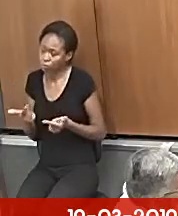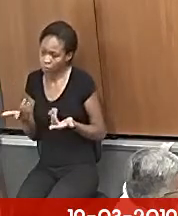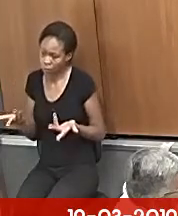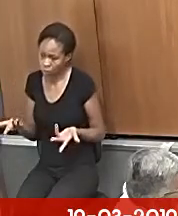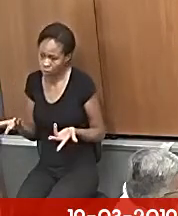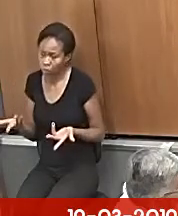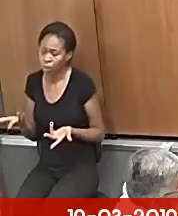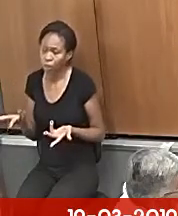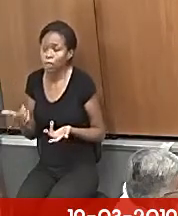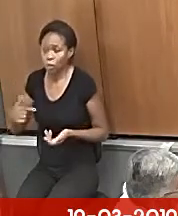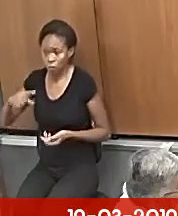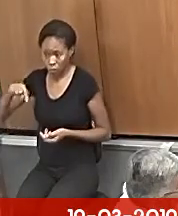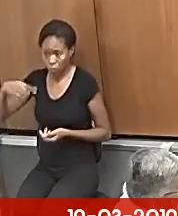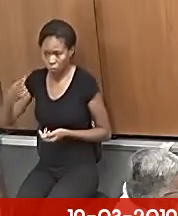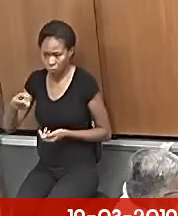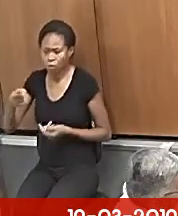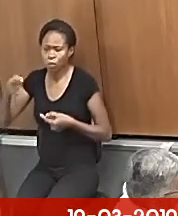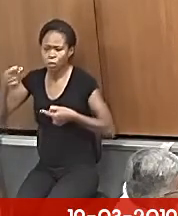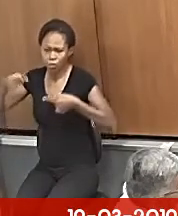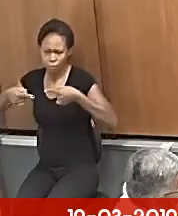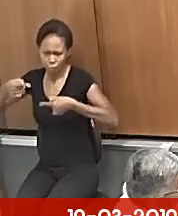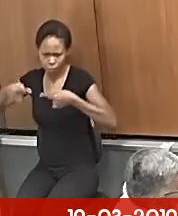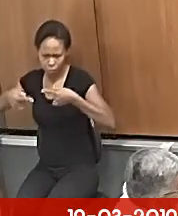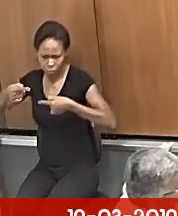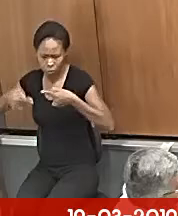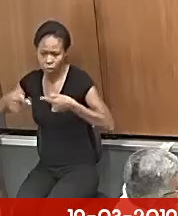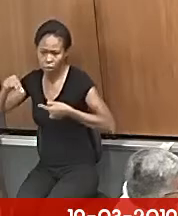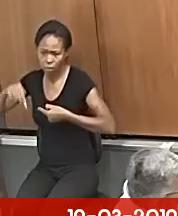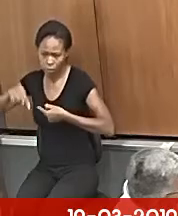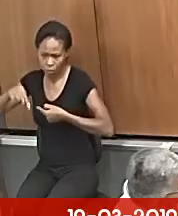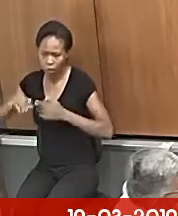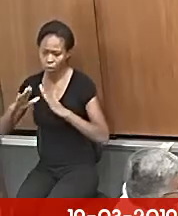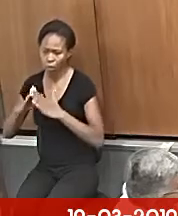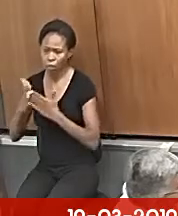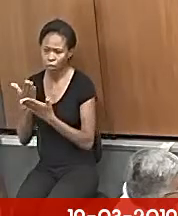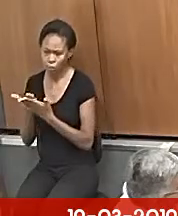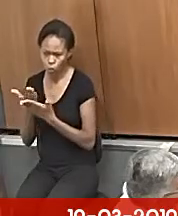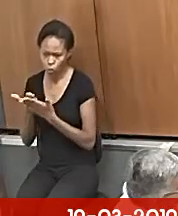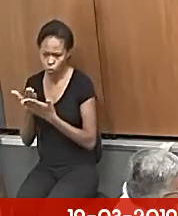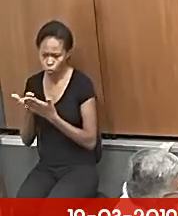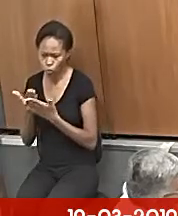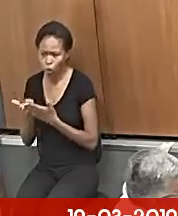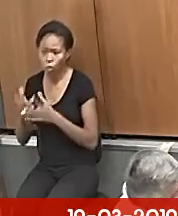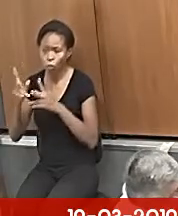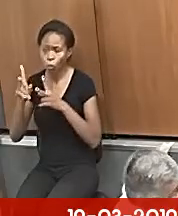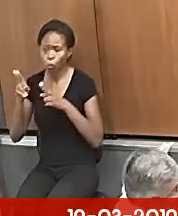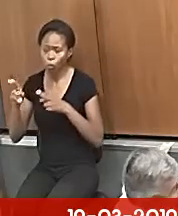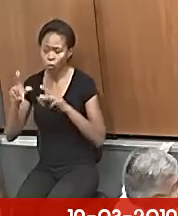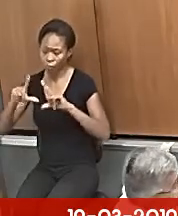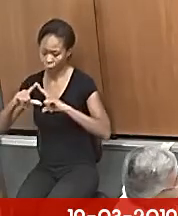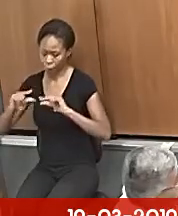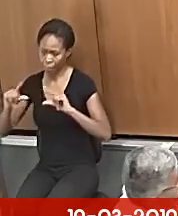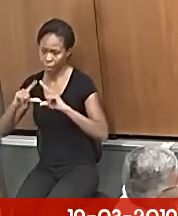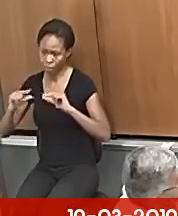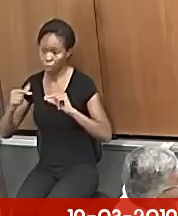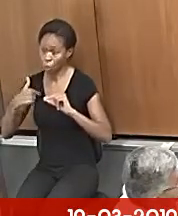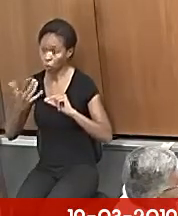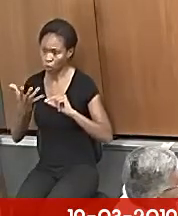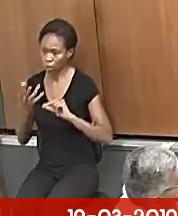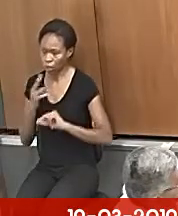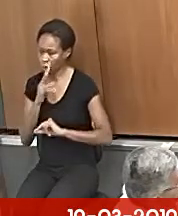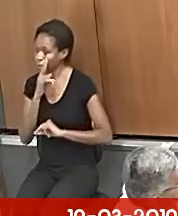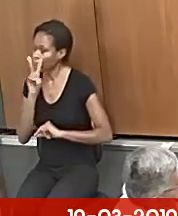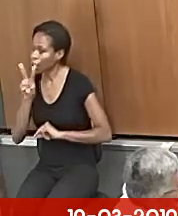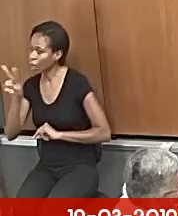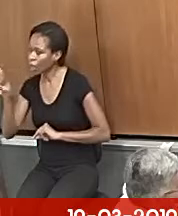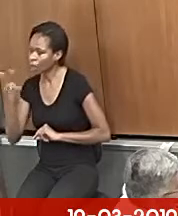aqui sob a escola sem terminalidade nos moldes de brasília eu quero lá conhecer onde o aluno entra